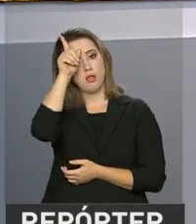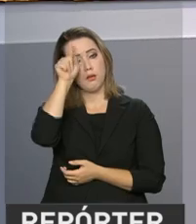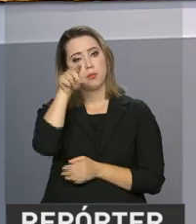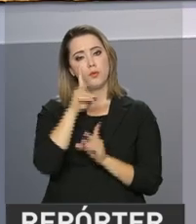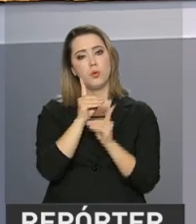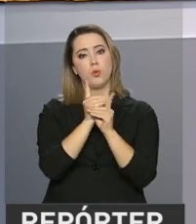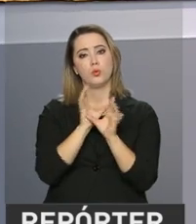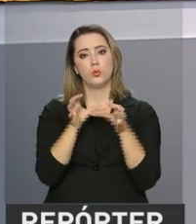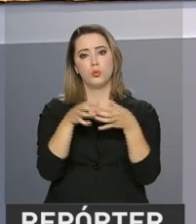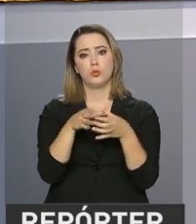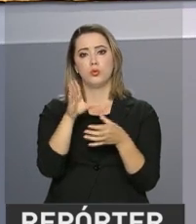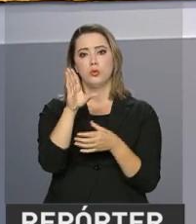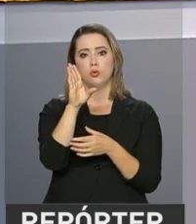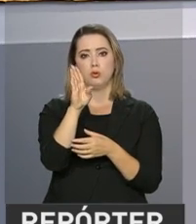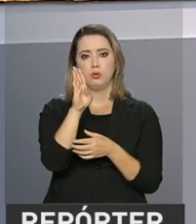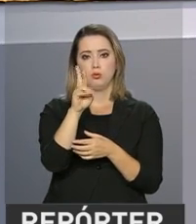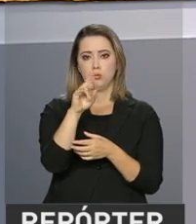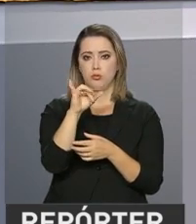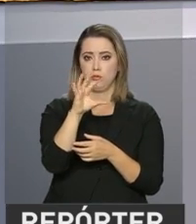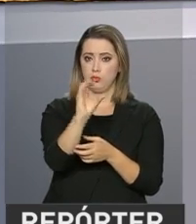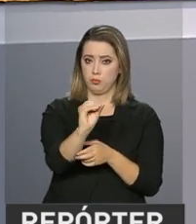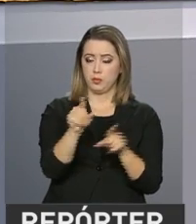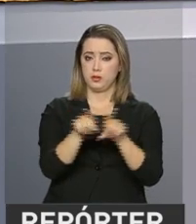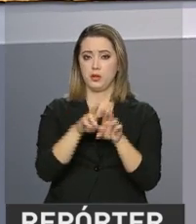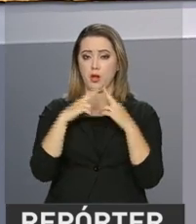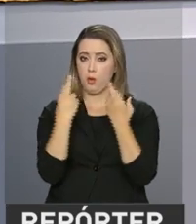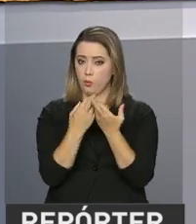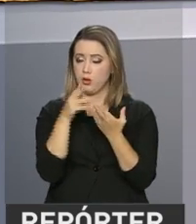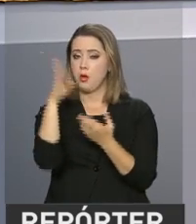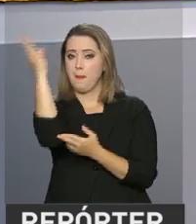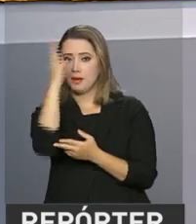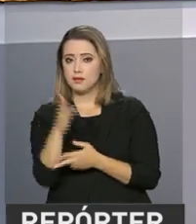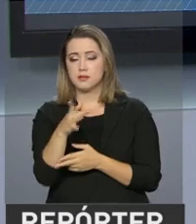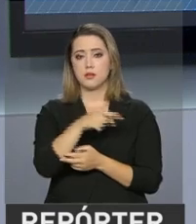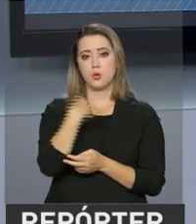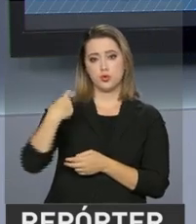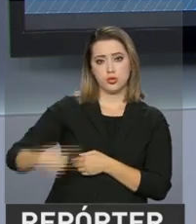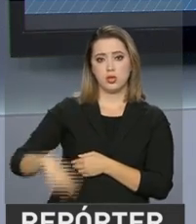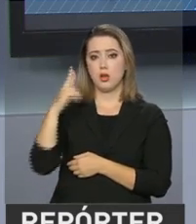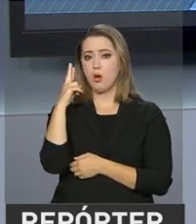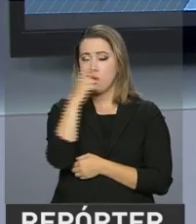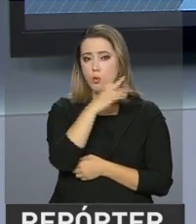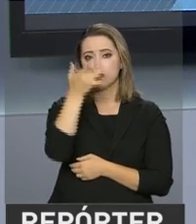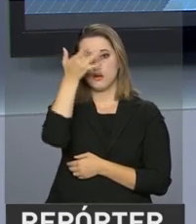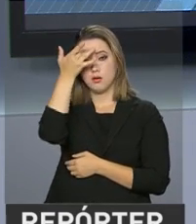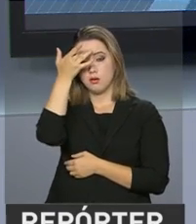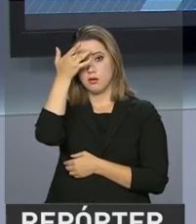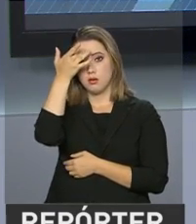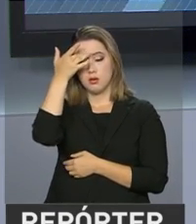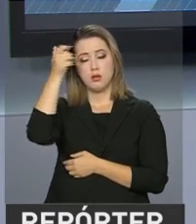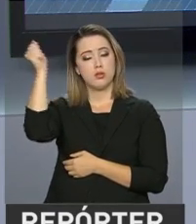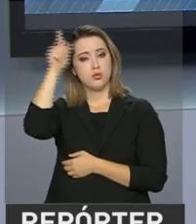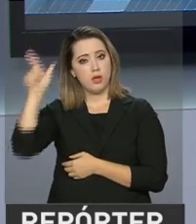líderes do BRICS, grupo que reúne, além do Brasil, China, Rússia, Índia e África do Sul. Ao desembarcar em Hamburgo, o